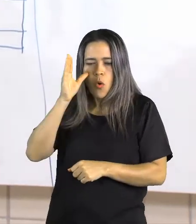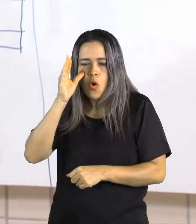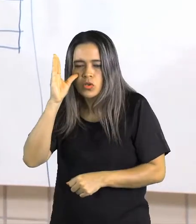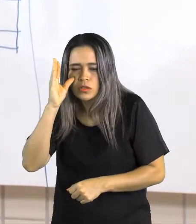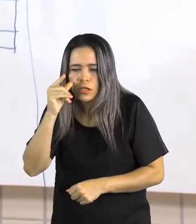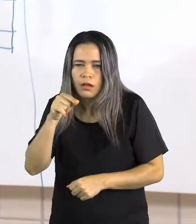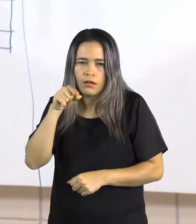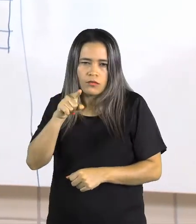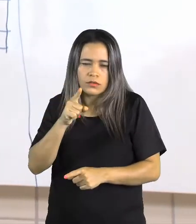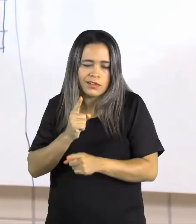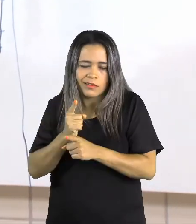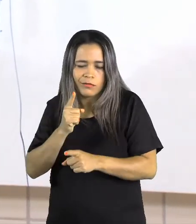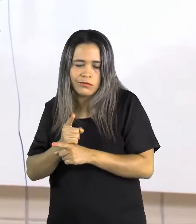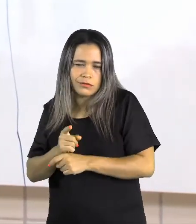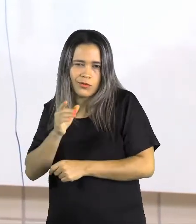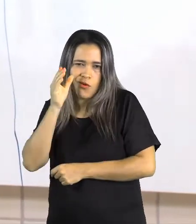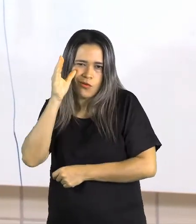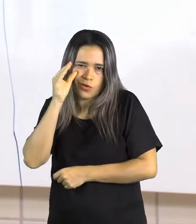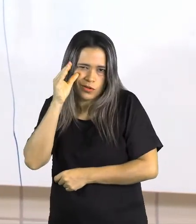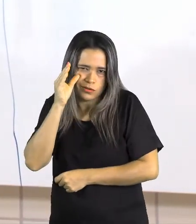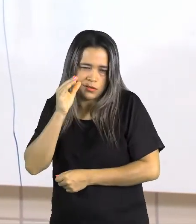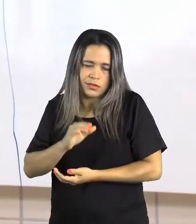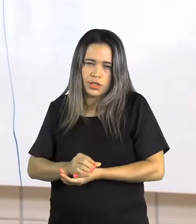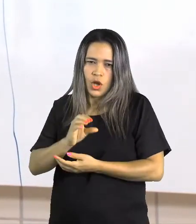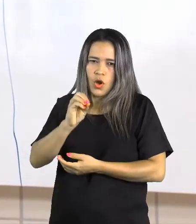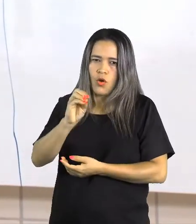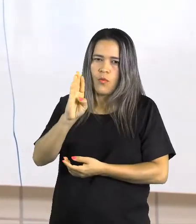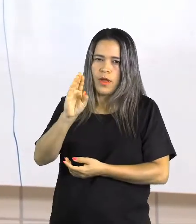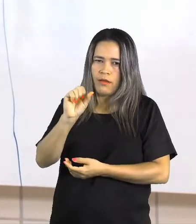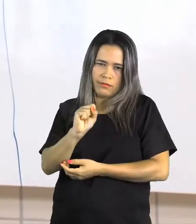você põe aqui. Eu vou botar curiosidades, tá?